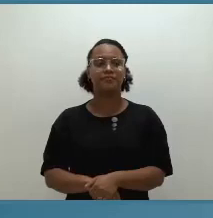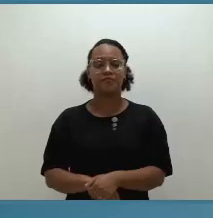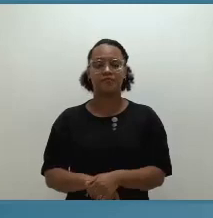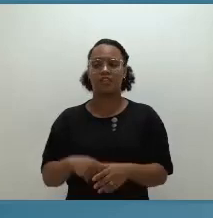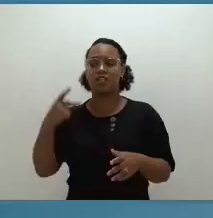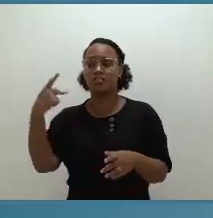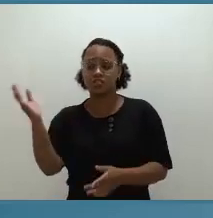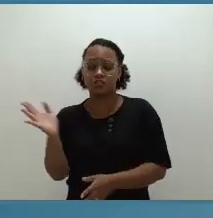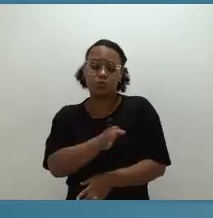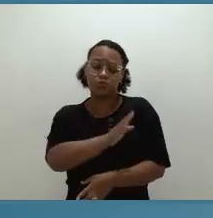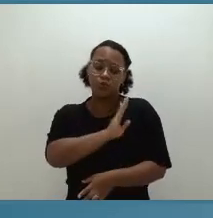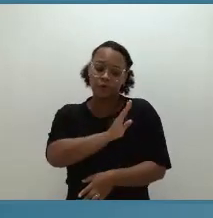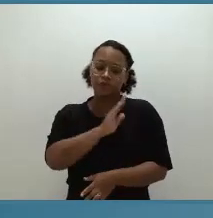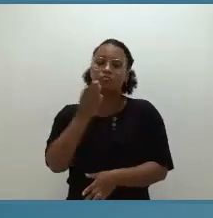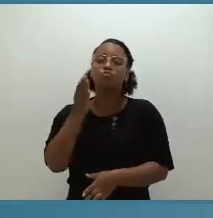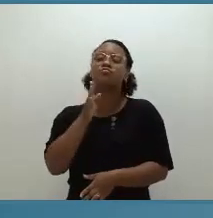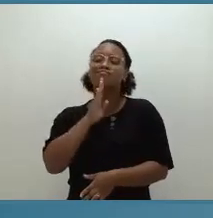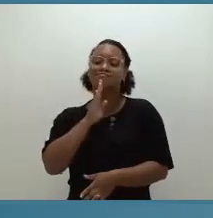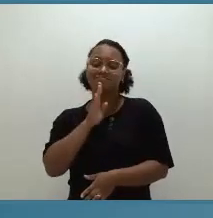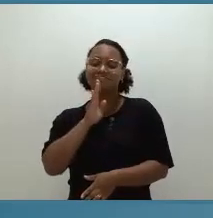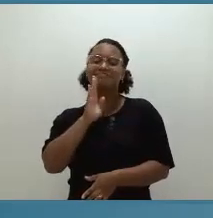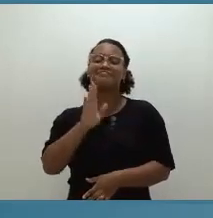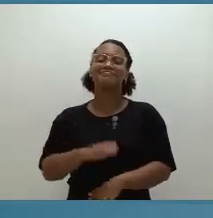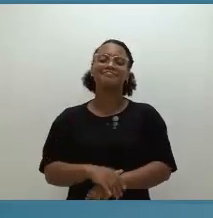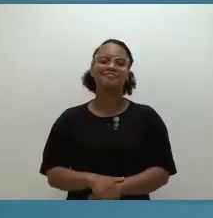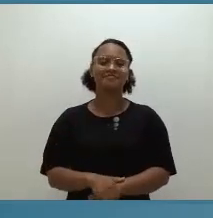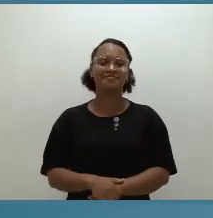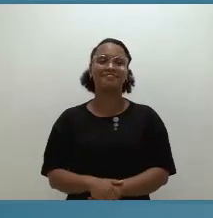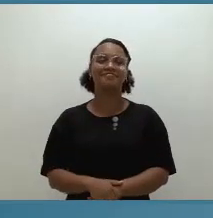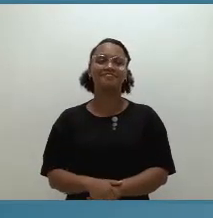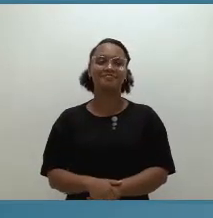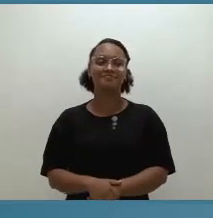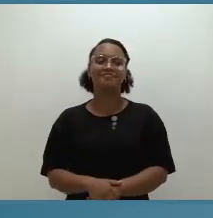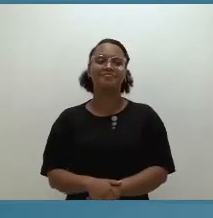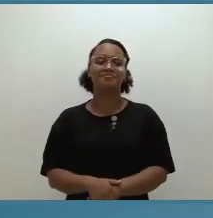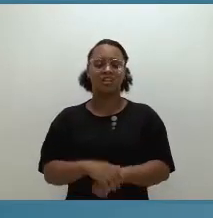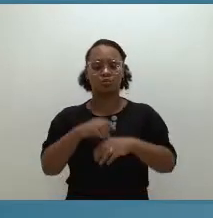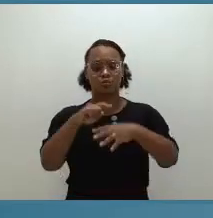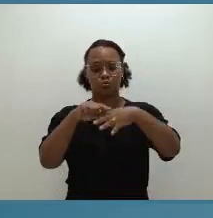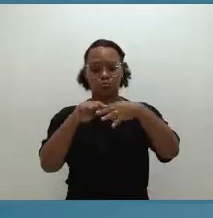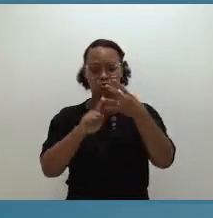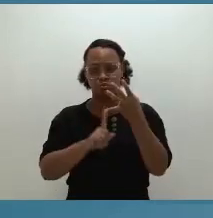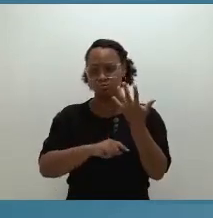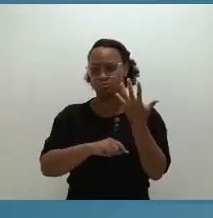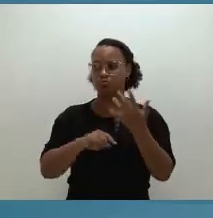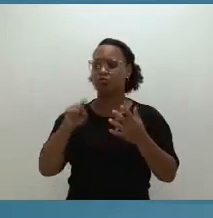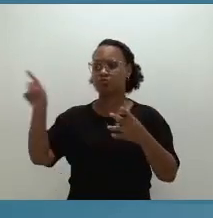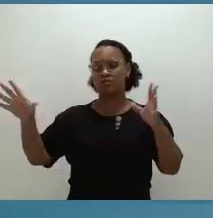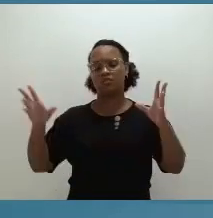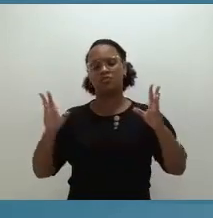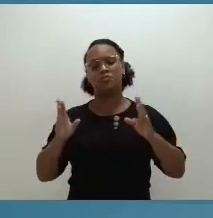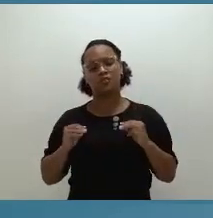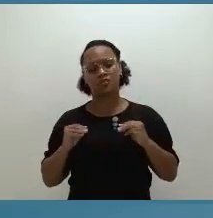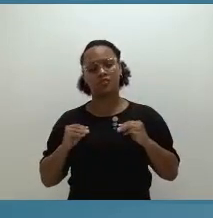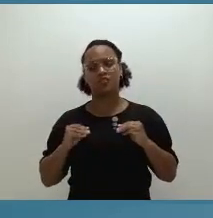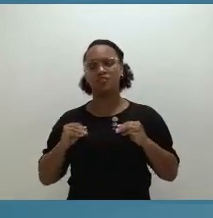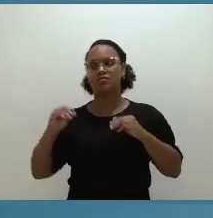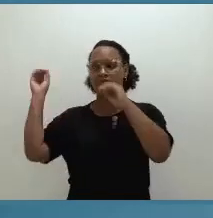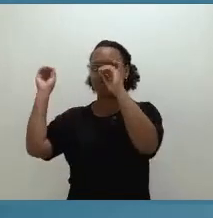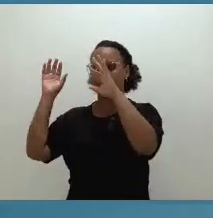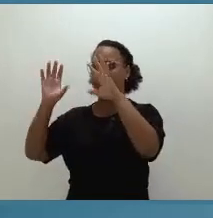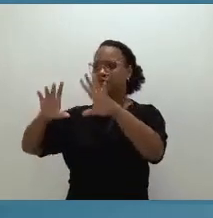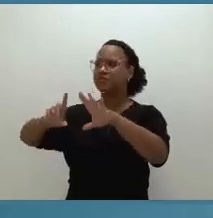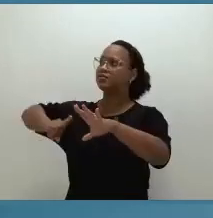coração e por todos os motivos você merece essa bênção. Que